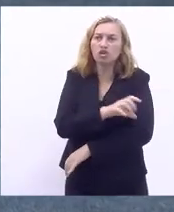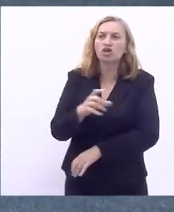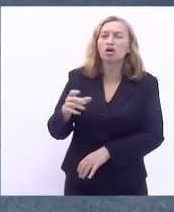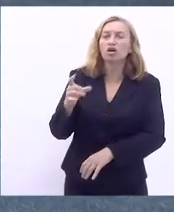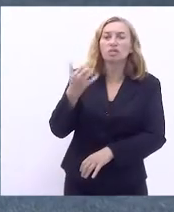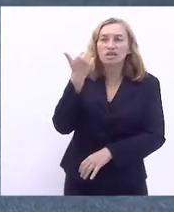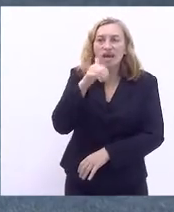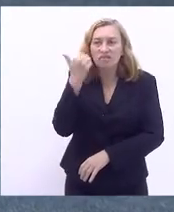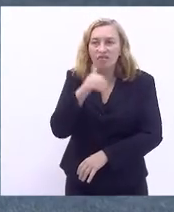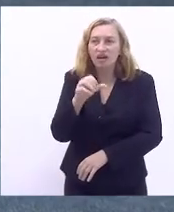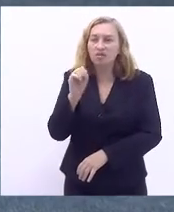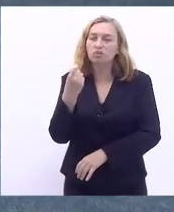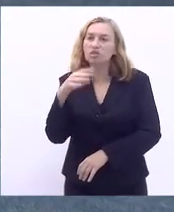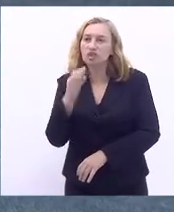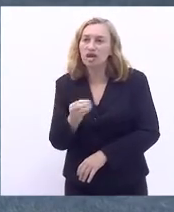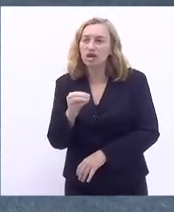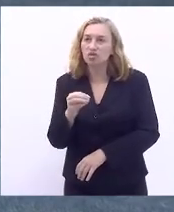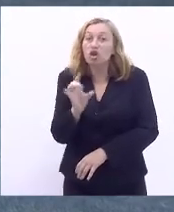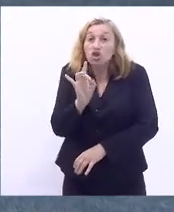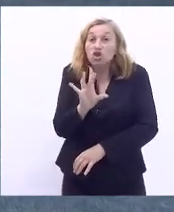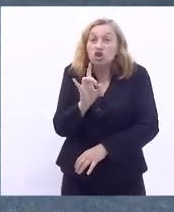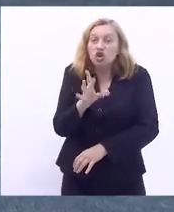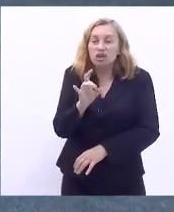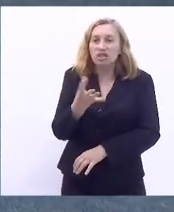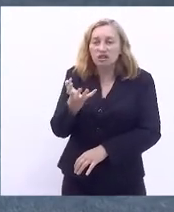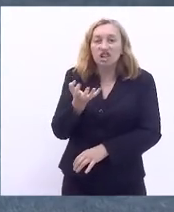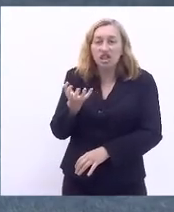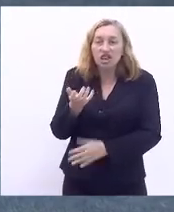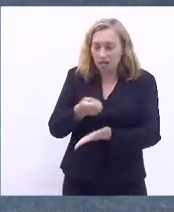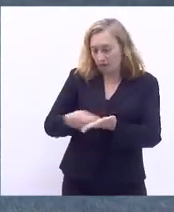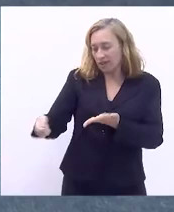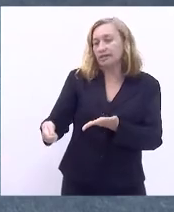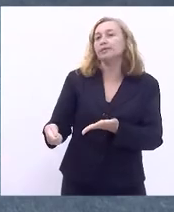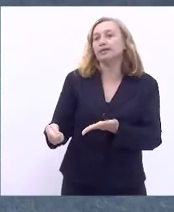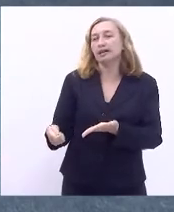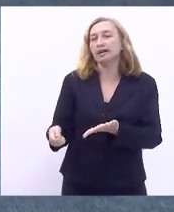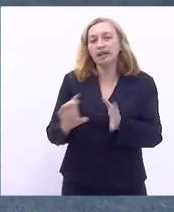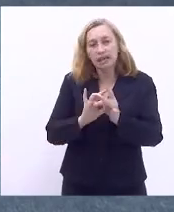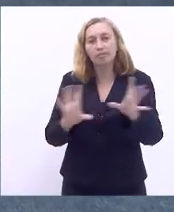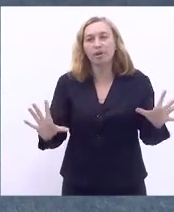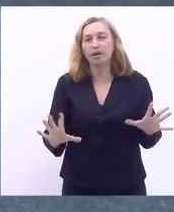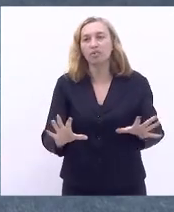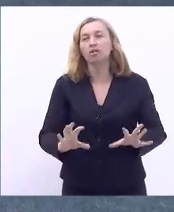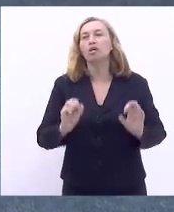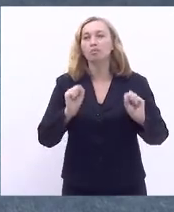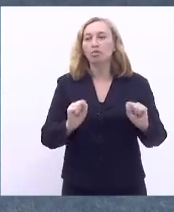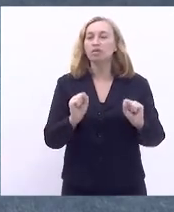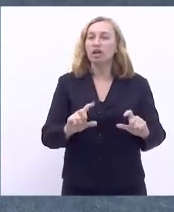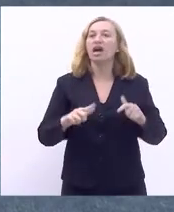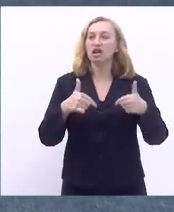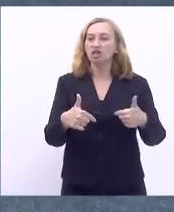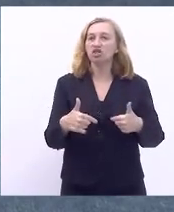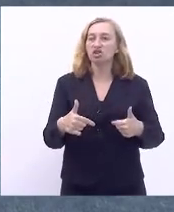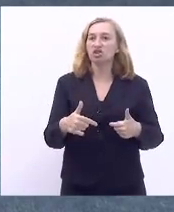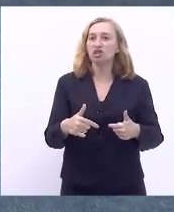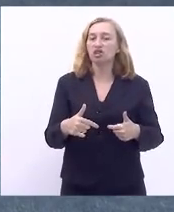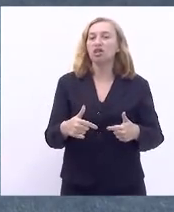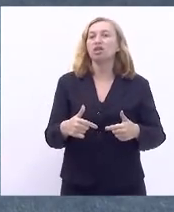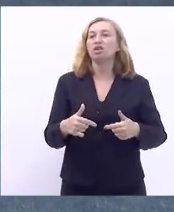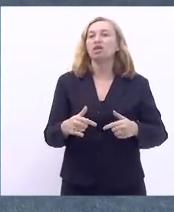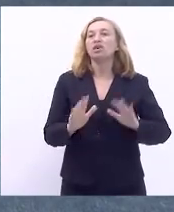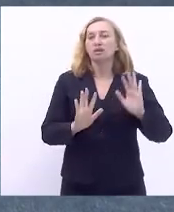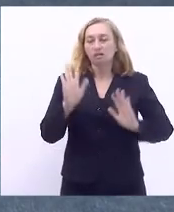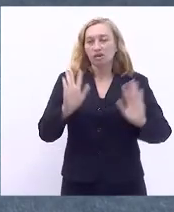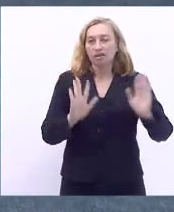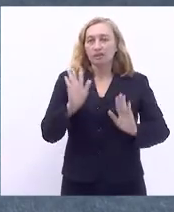Cabral, que deu o ato sozinho, que foi macho suficiente, deu o ato sozinho para poder operar a licença inicial dessa